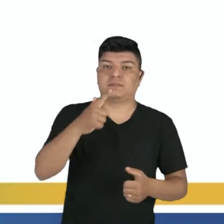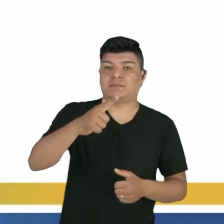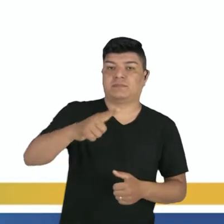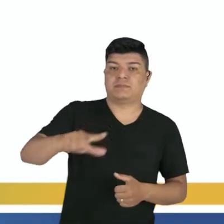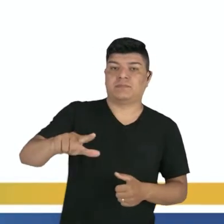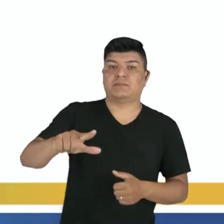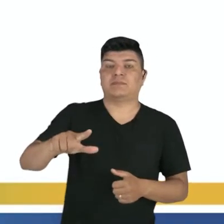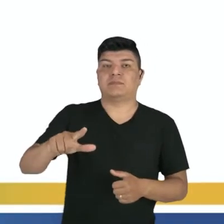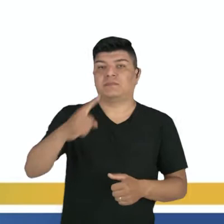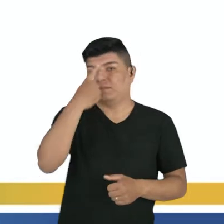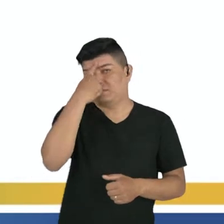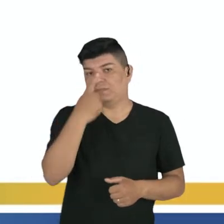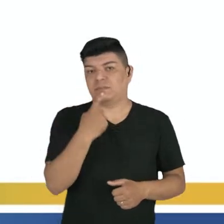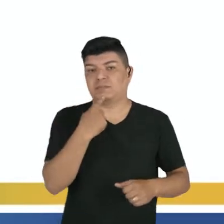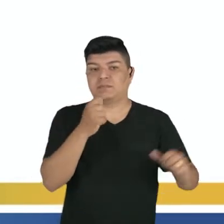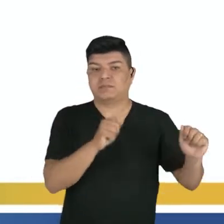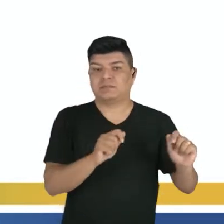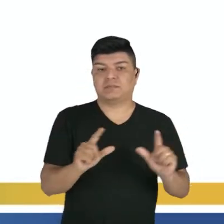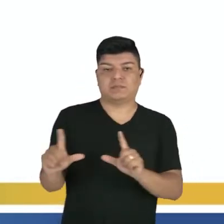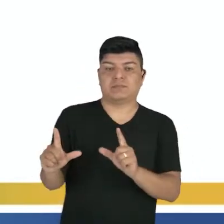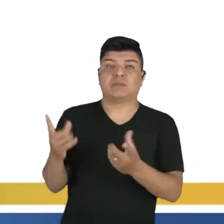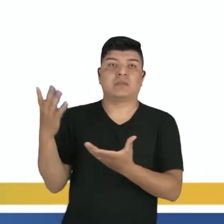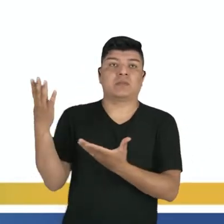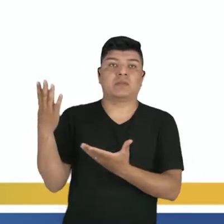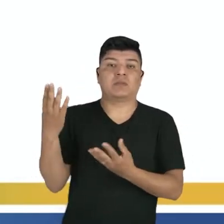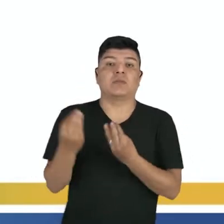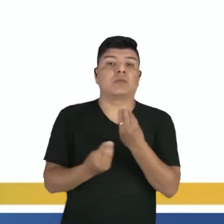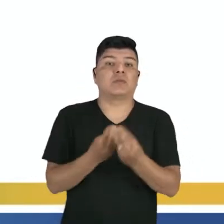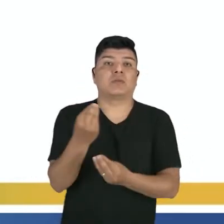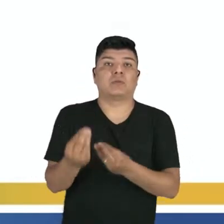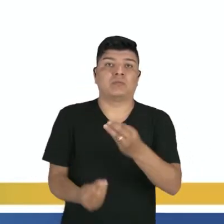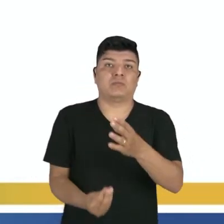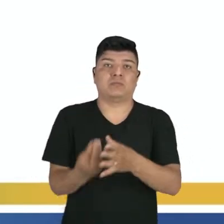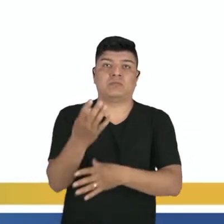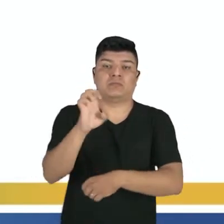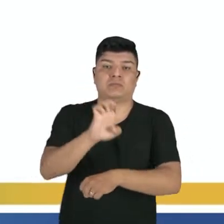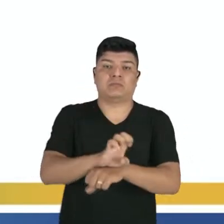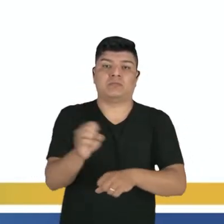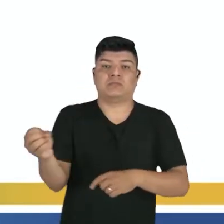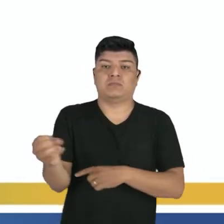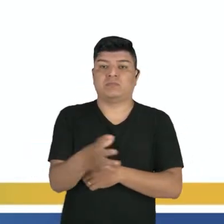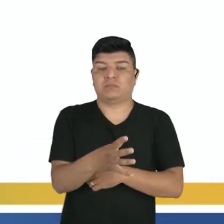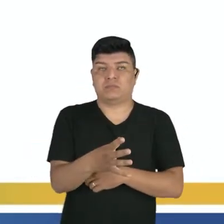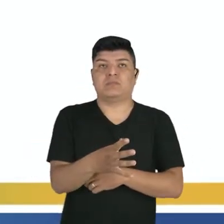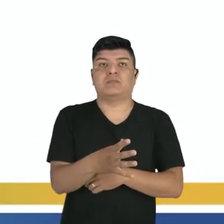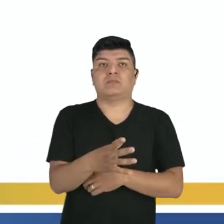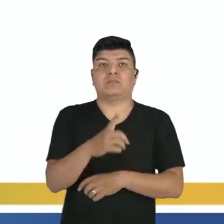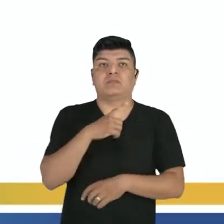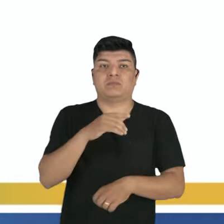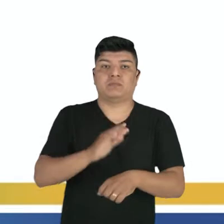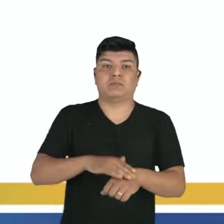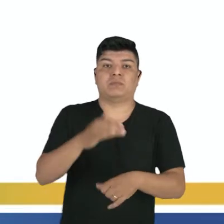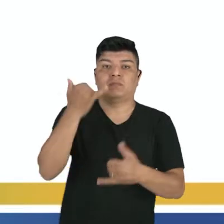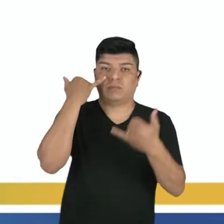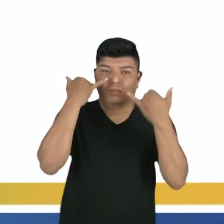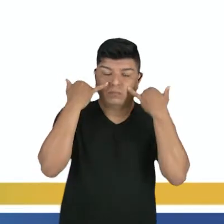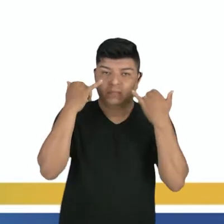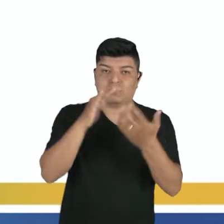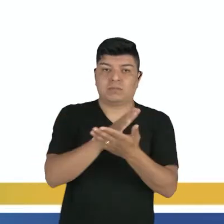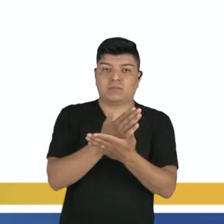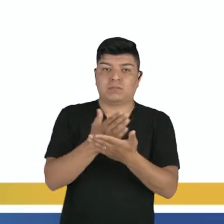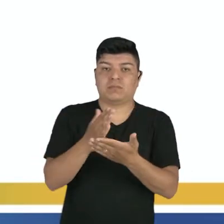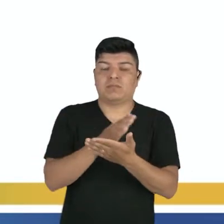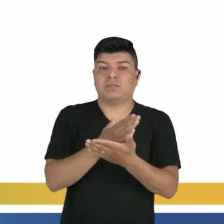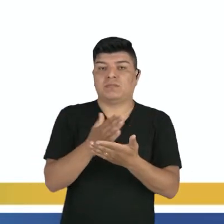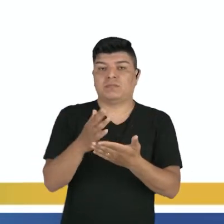novamente, através da imagem, como surgiu o Estado moderno e temos mais algumas informações